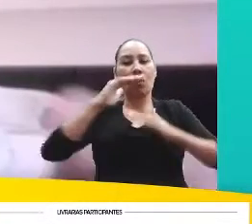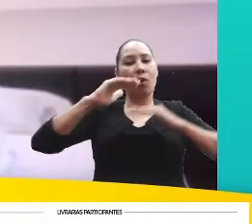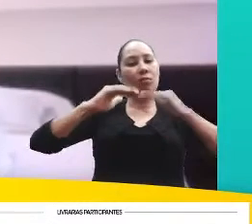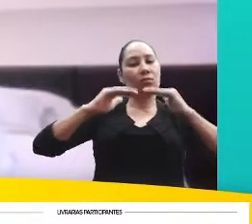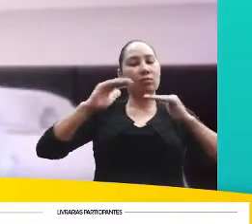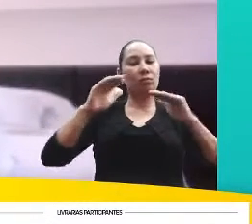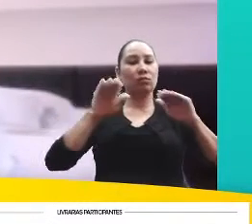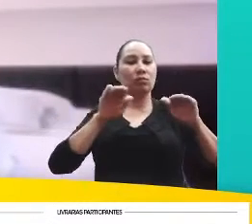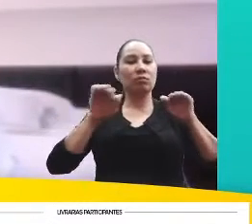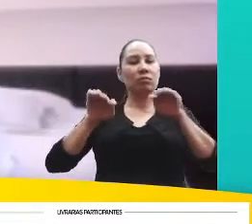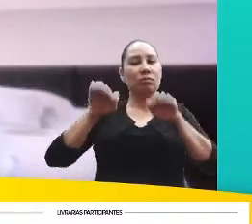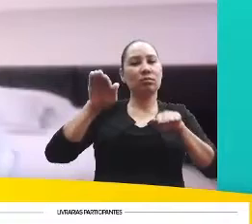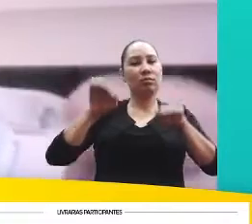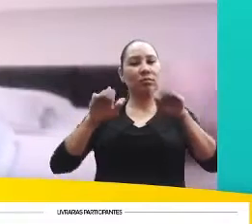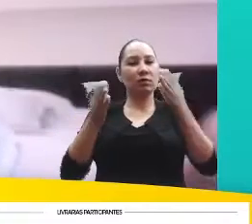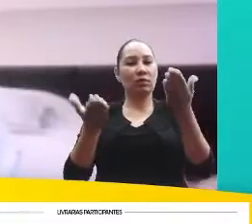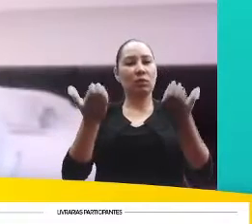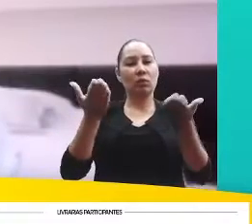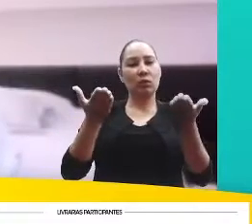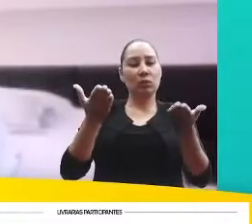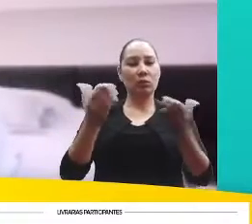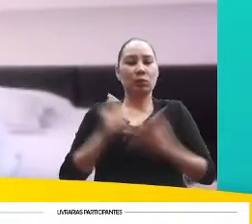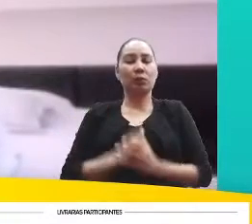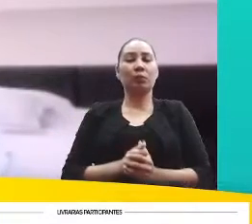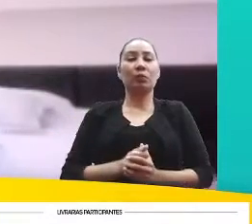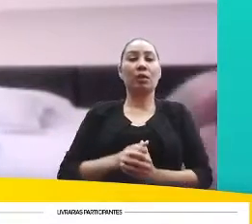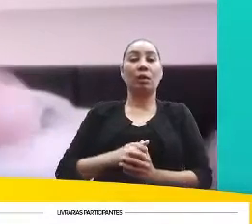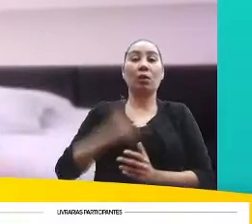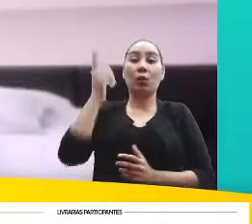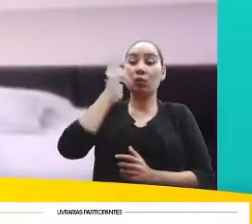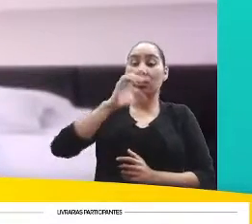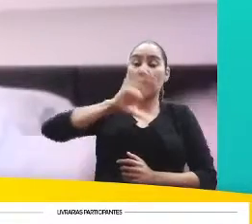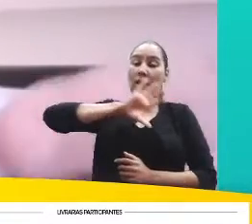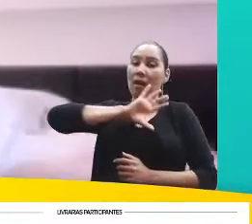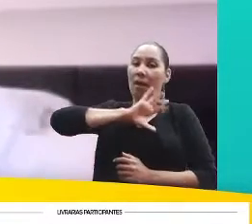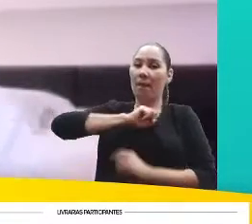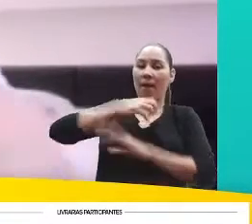para poder olhar o outro, amar o outro,